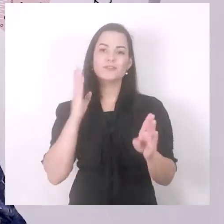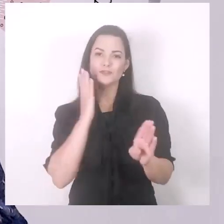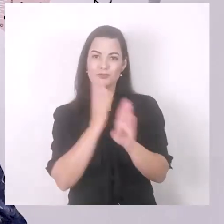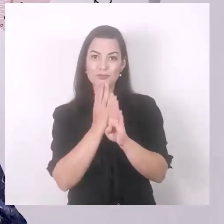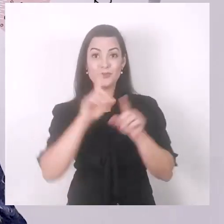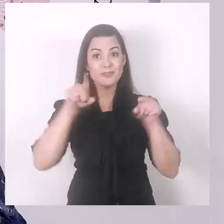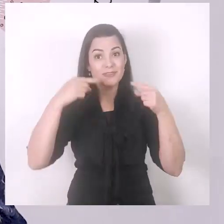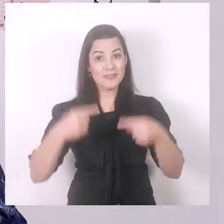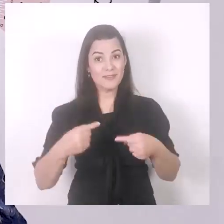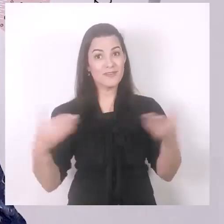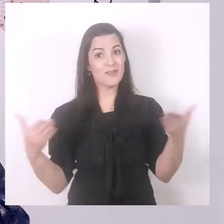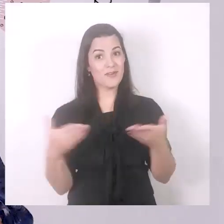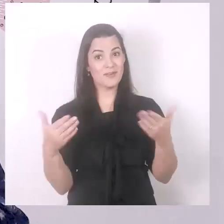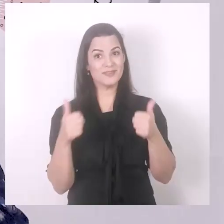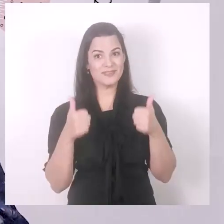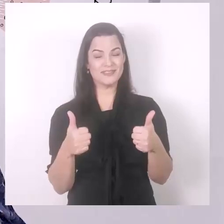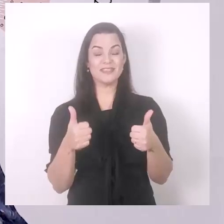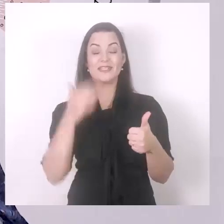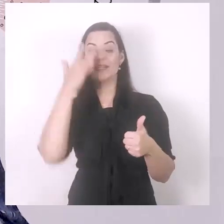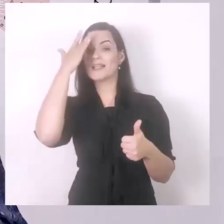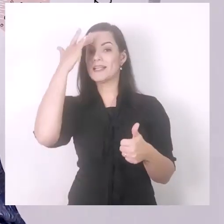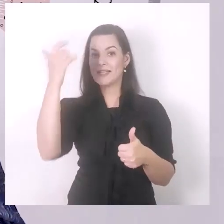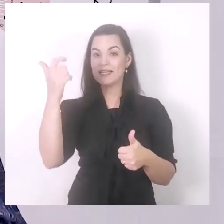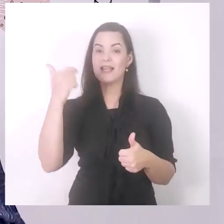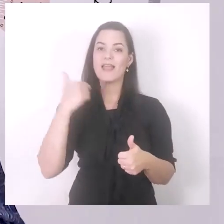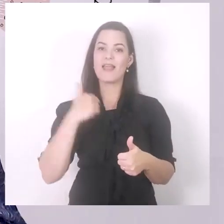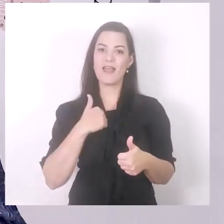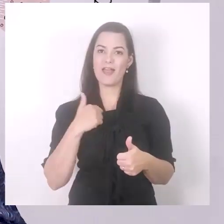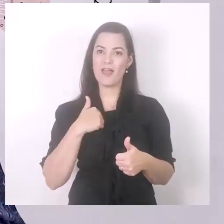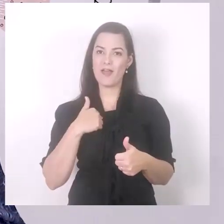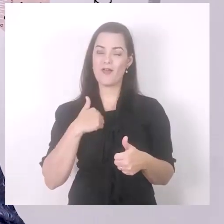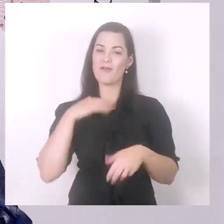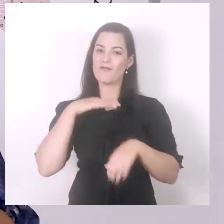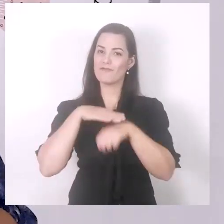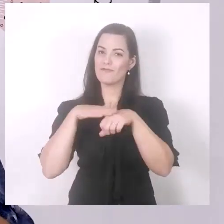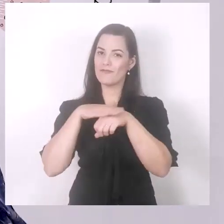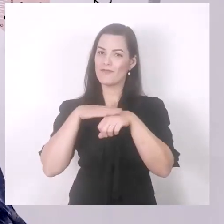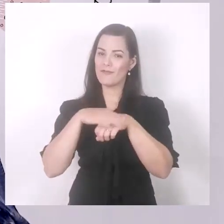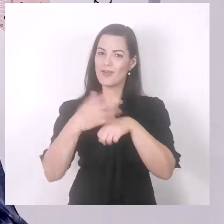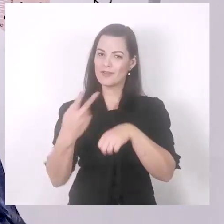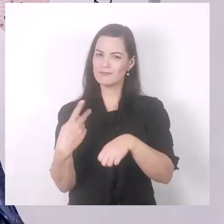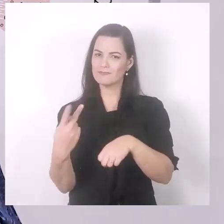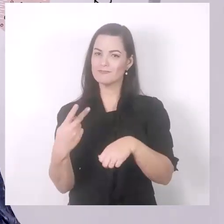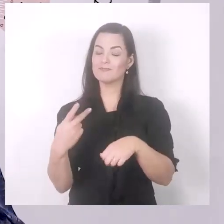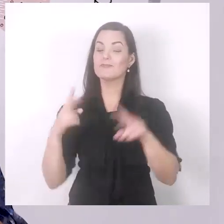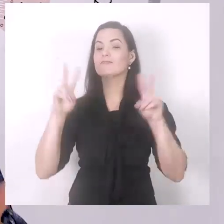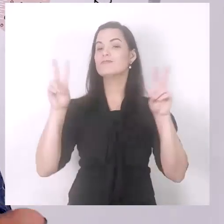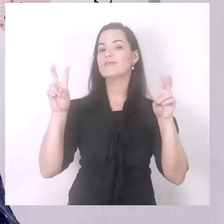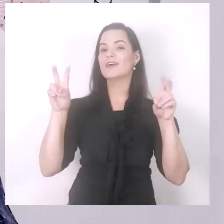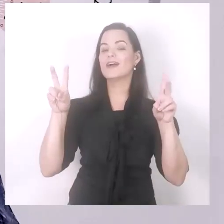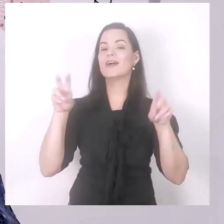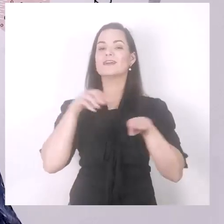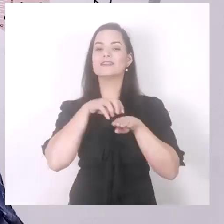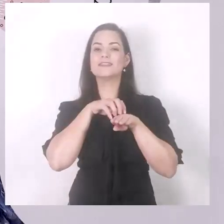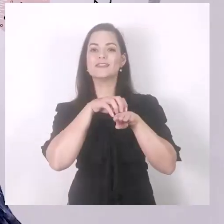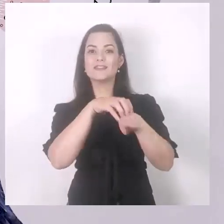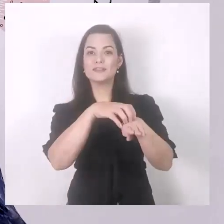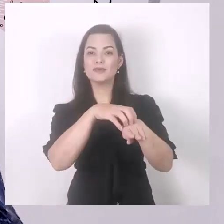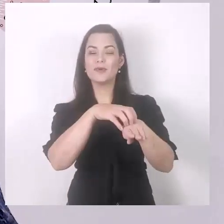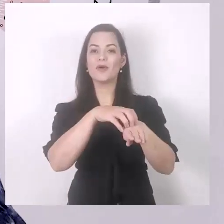hoje. Combinado? Amanhã, a Pro vai falar com vocês a respeito dos transportes terrestres,